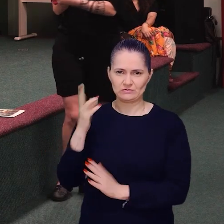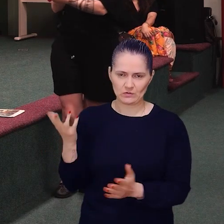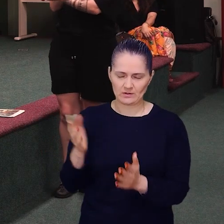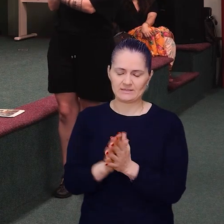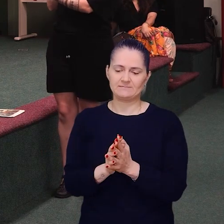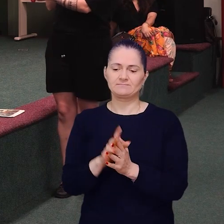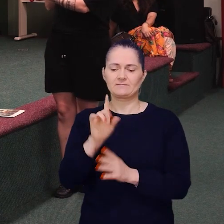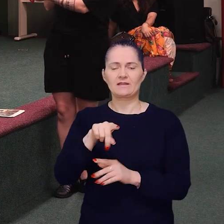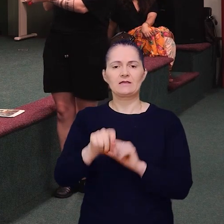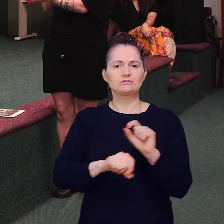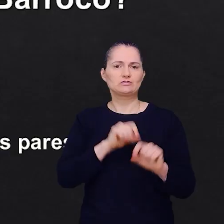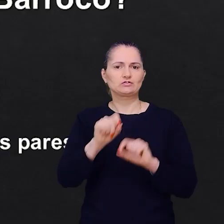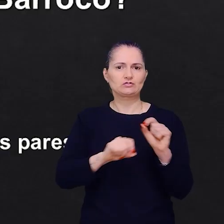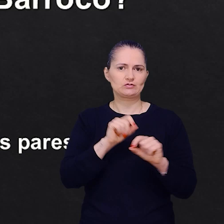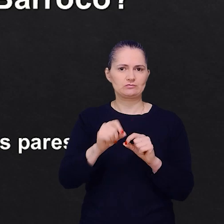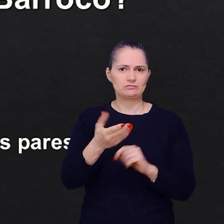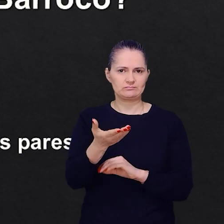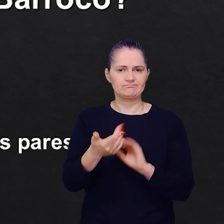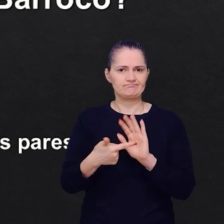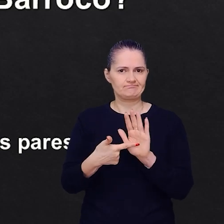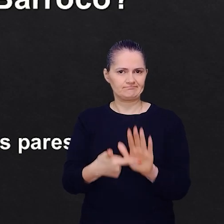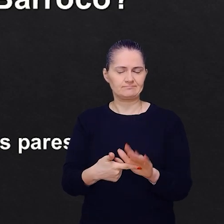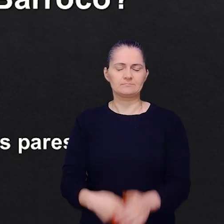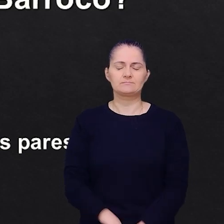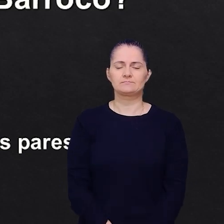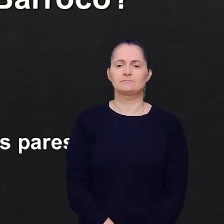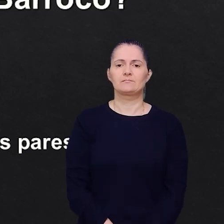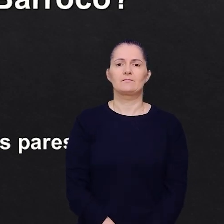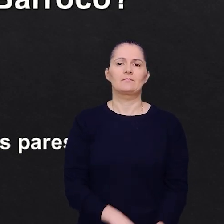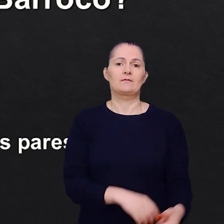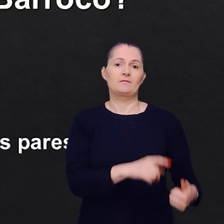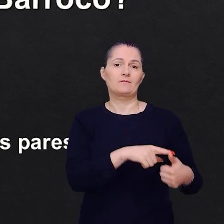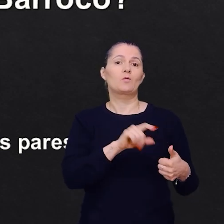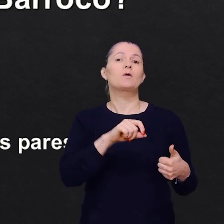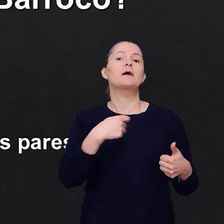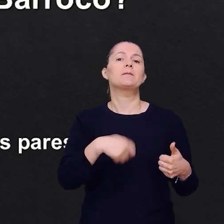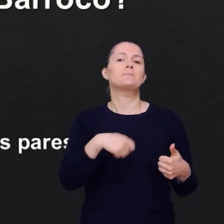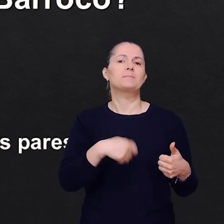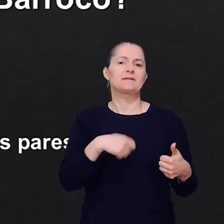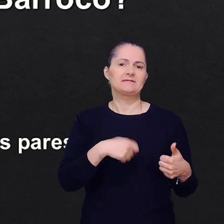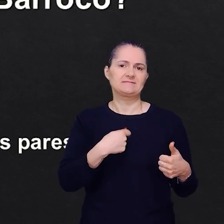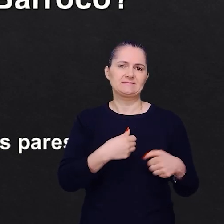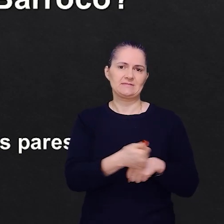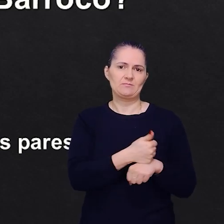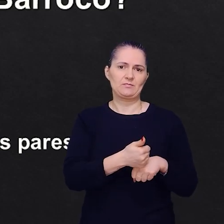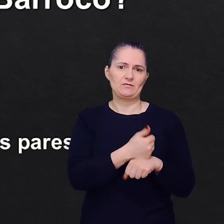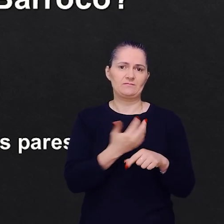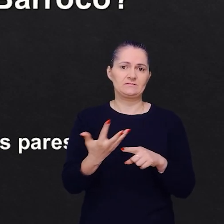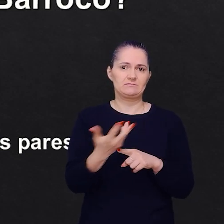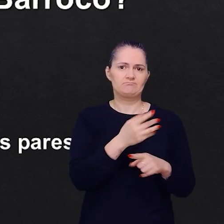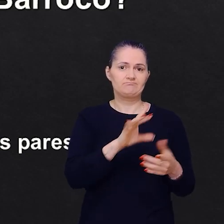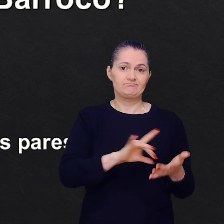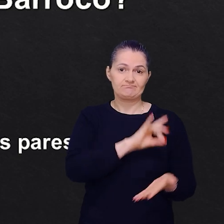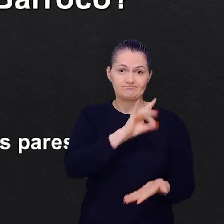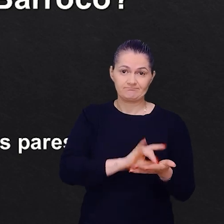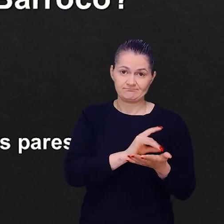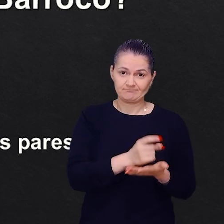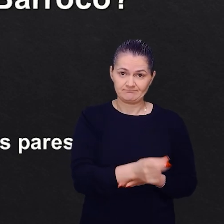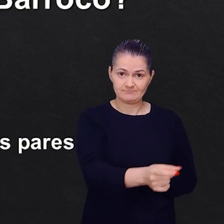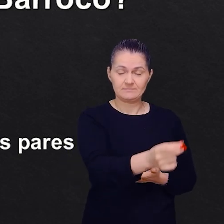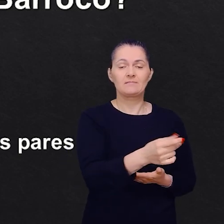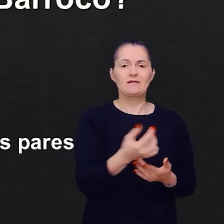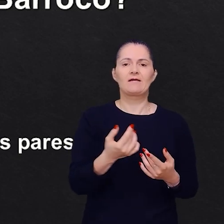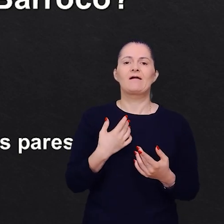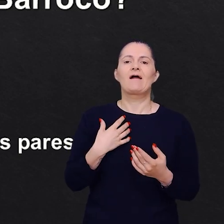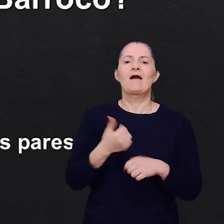são essas questões aqui que eu coloquei, ó. Então, o que era essencial para que uma carreira artística se consolidasse? O